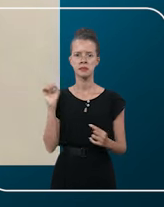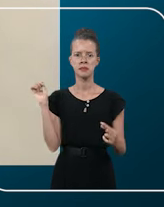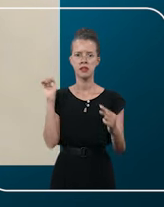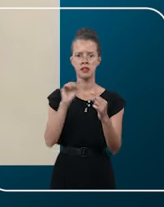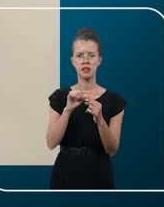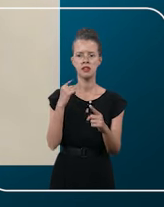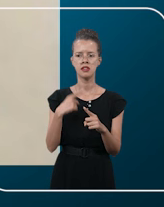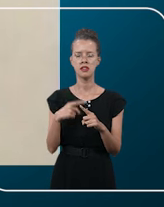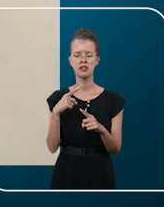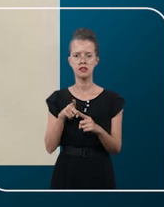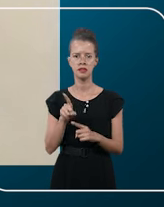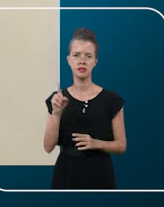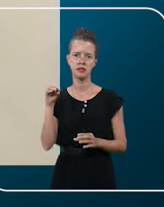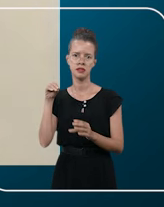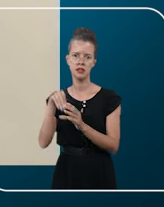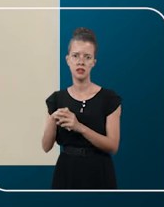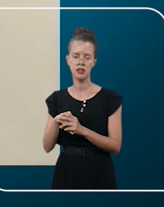solidária.